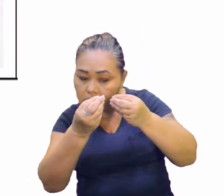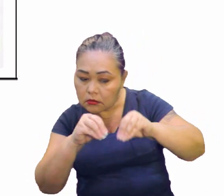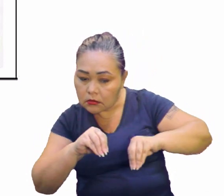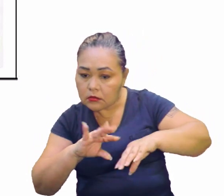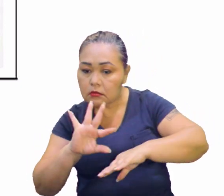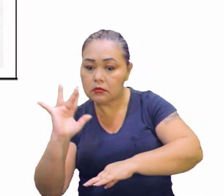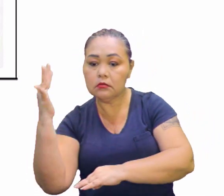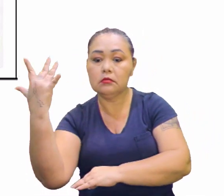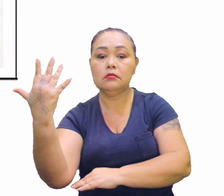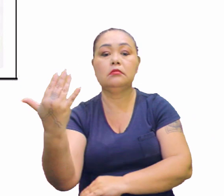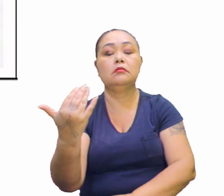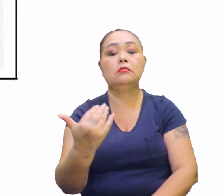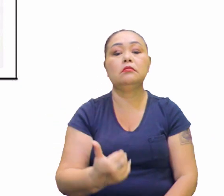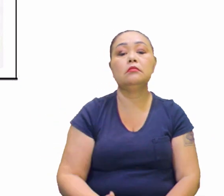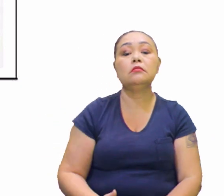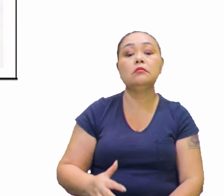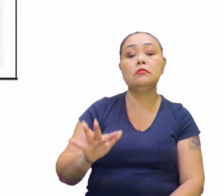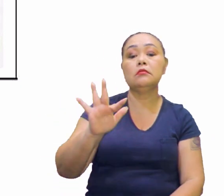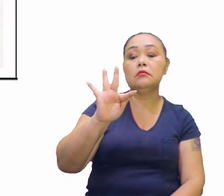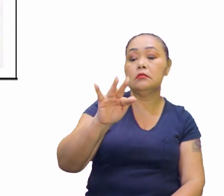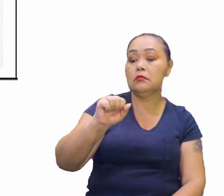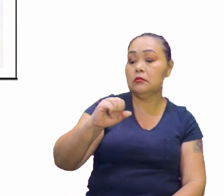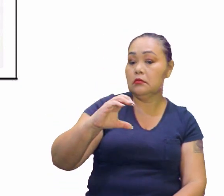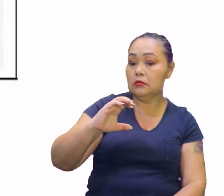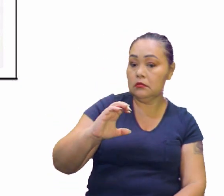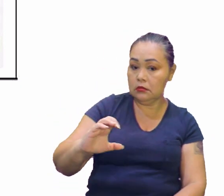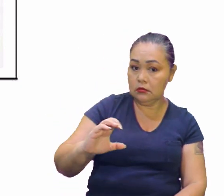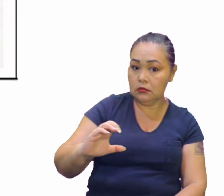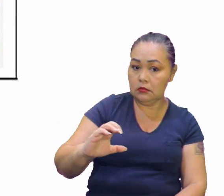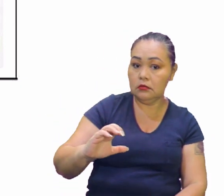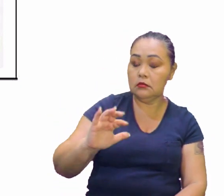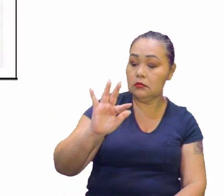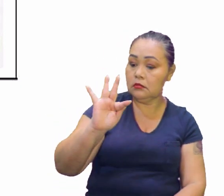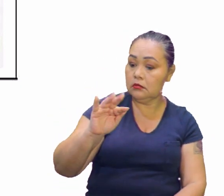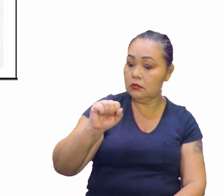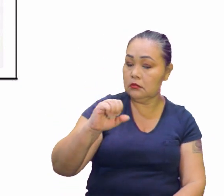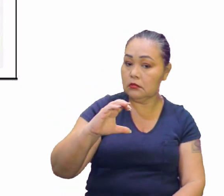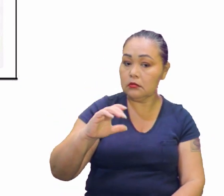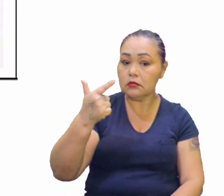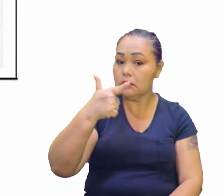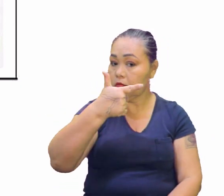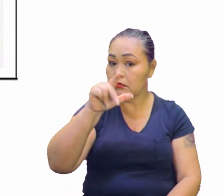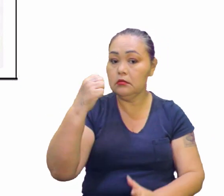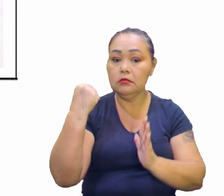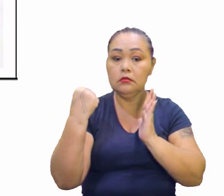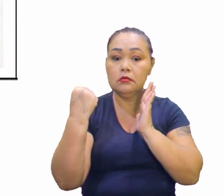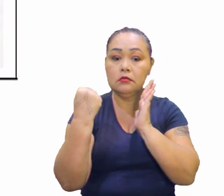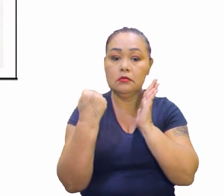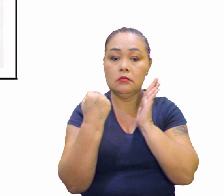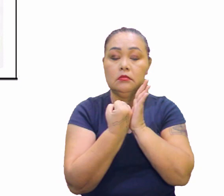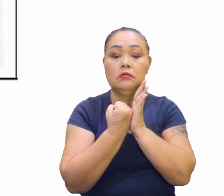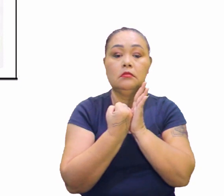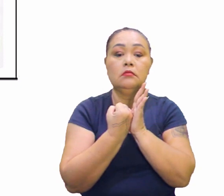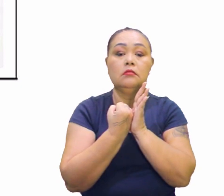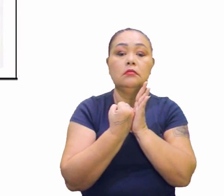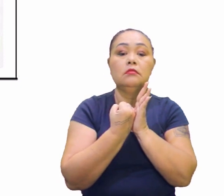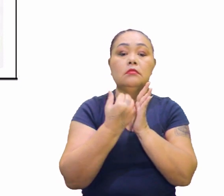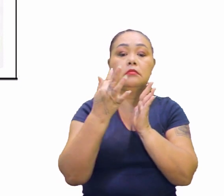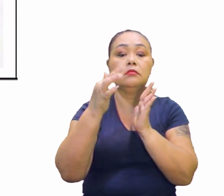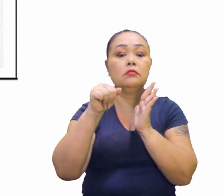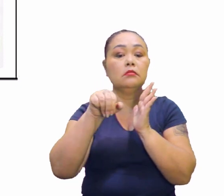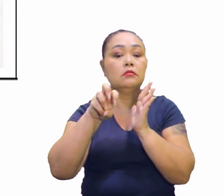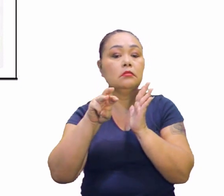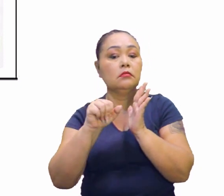natureza, ok? O FSC, que é uma outra certificadora, é o selo de